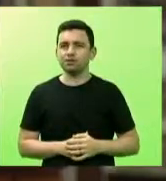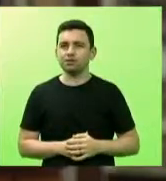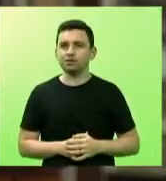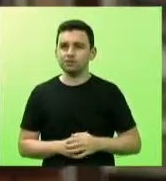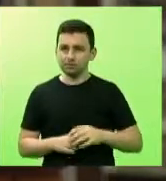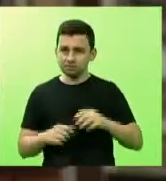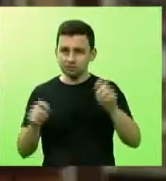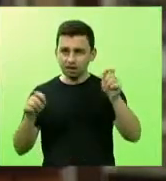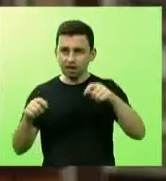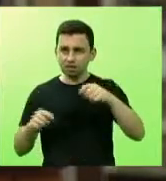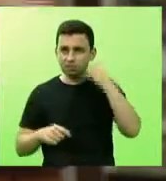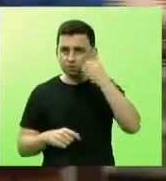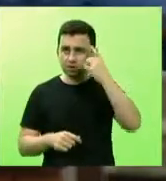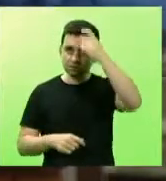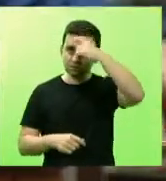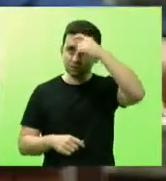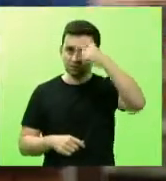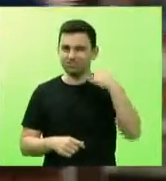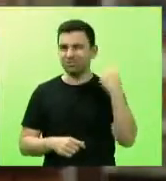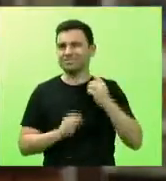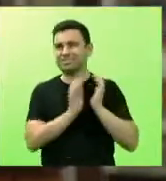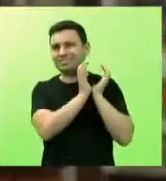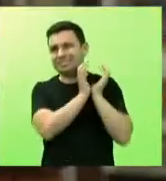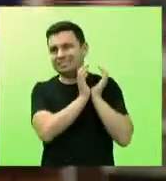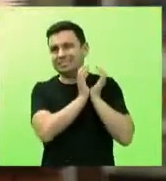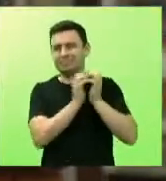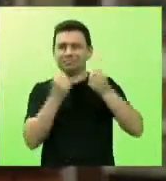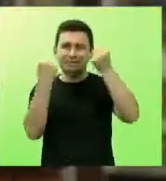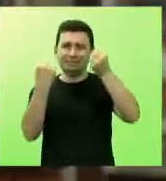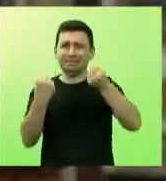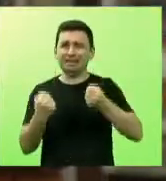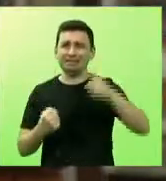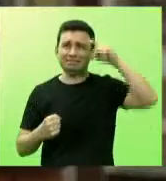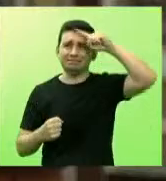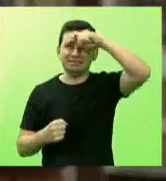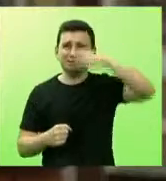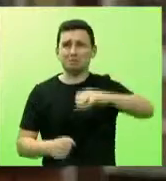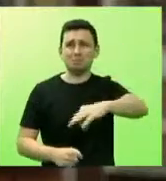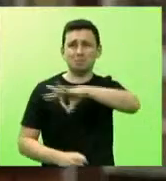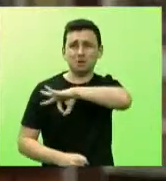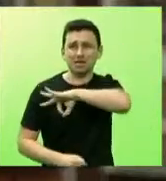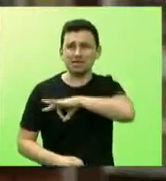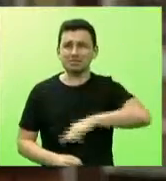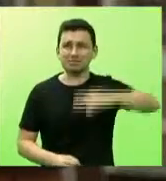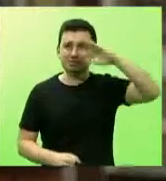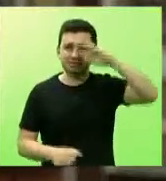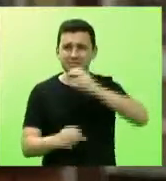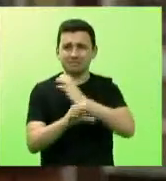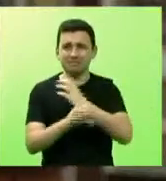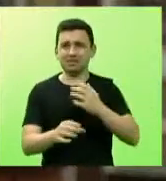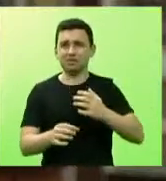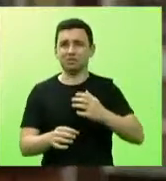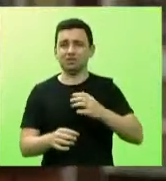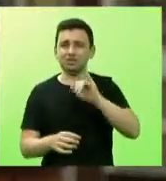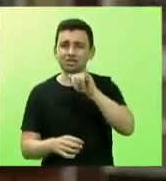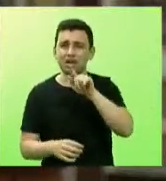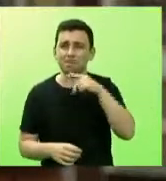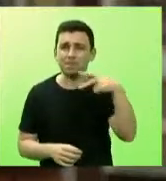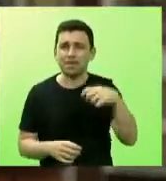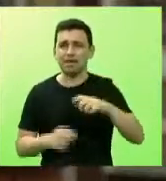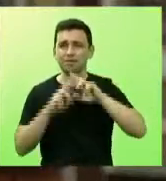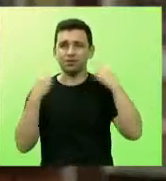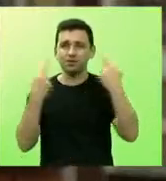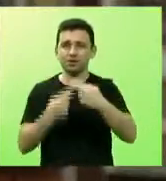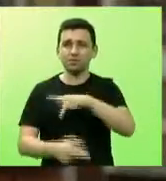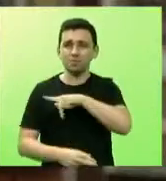Citei o deputado Maurício, porque nós carregamos uma cruz aqui com Polícia Civil, Polícia Militar, e o IGP entrou na história, enfim, e faz